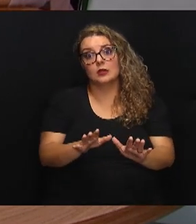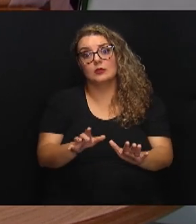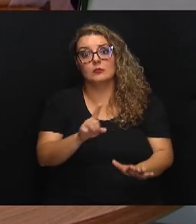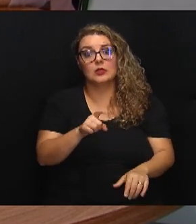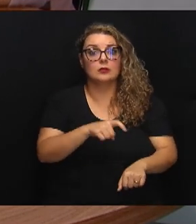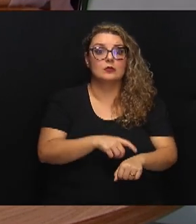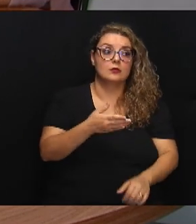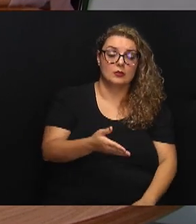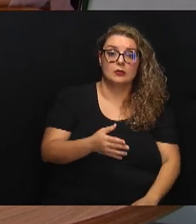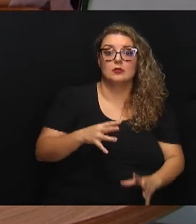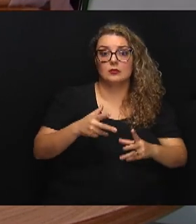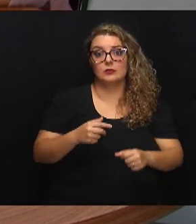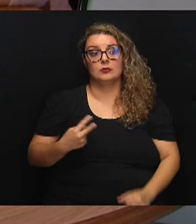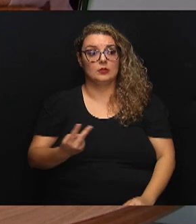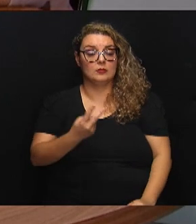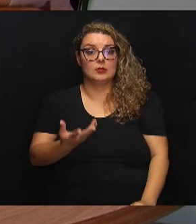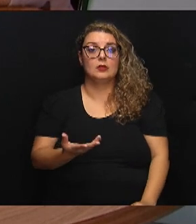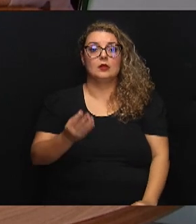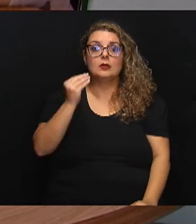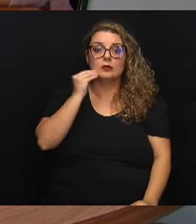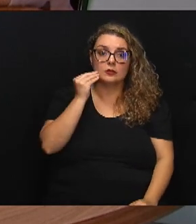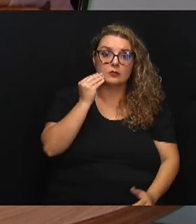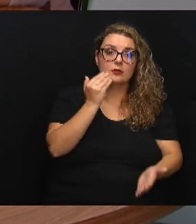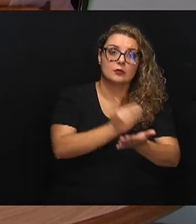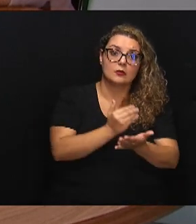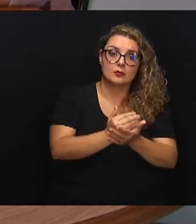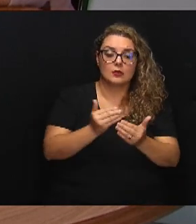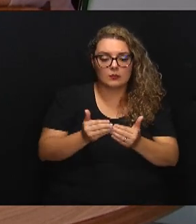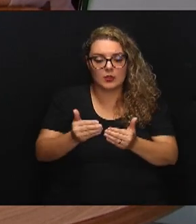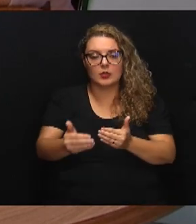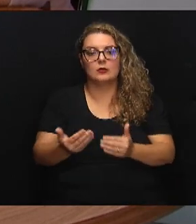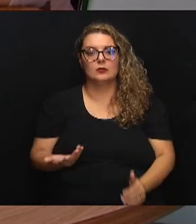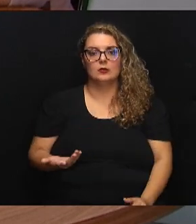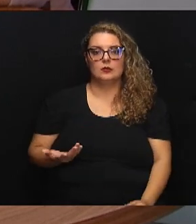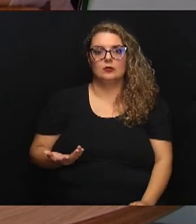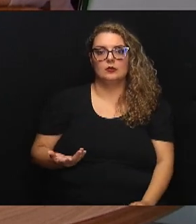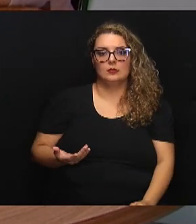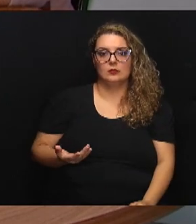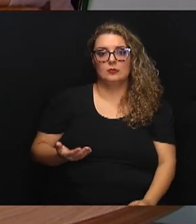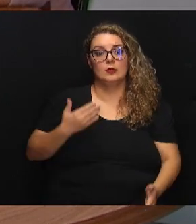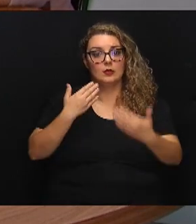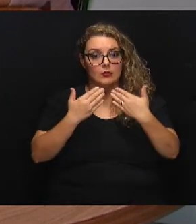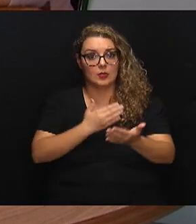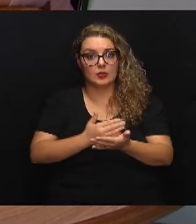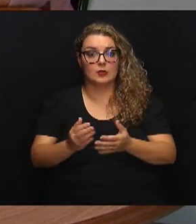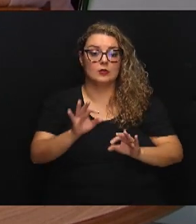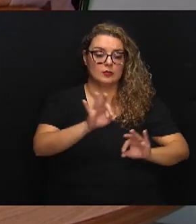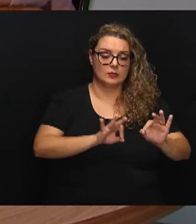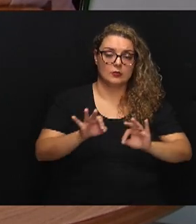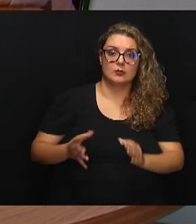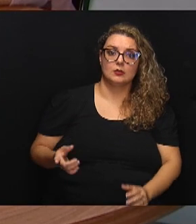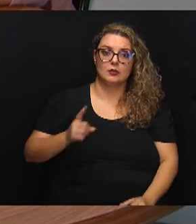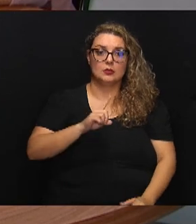não todo aquele valor. Então tentar parcelar, alongar. Então a dica aqui inicial desse nosso bate-papo é se organiza e não fuge